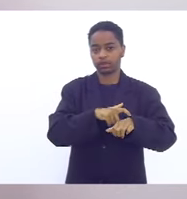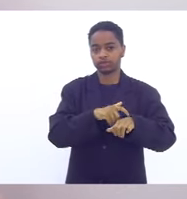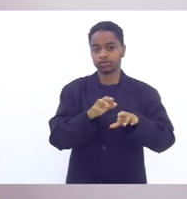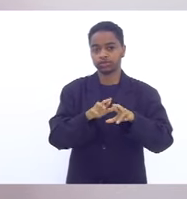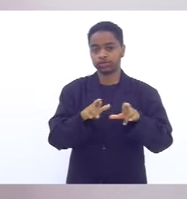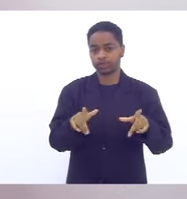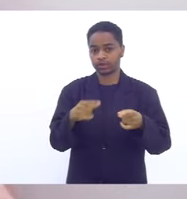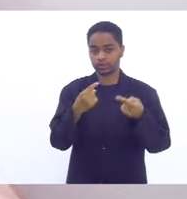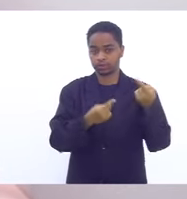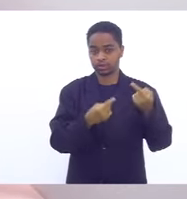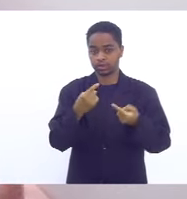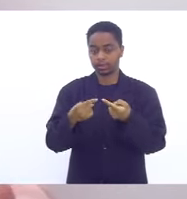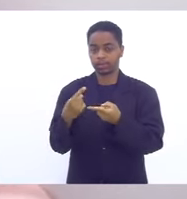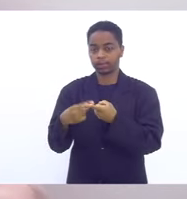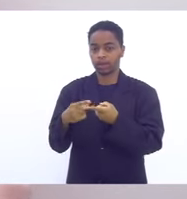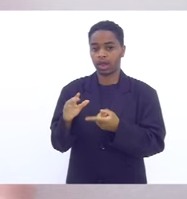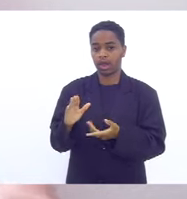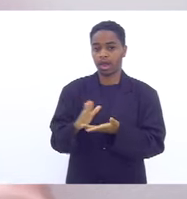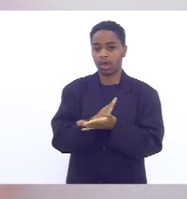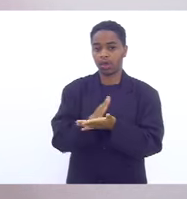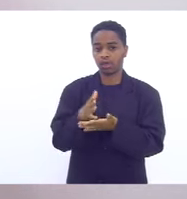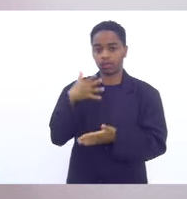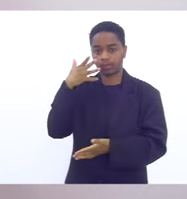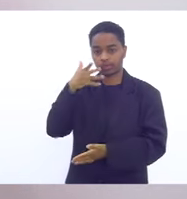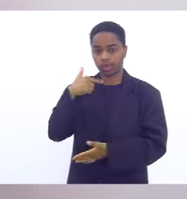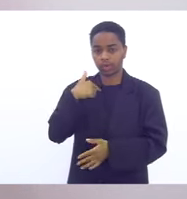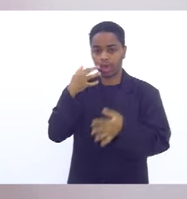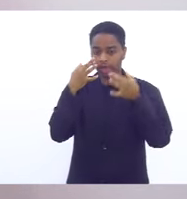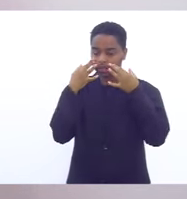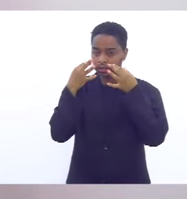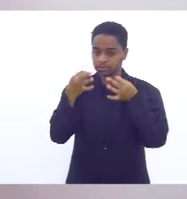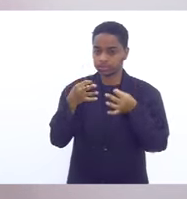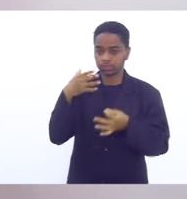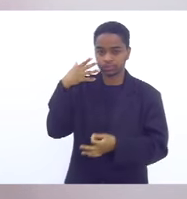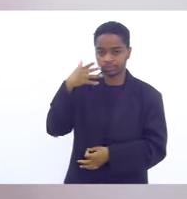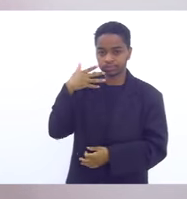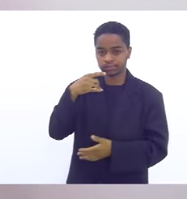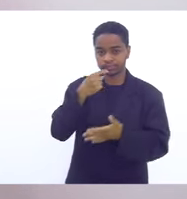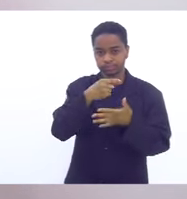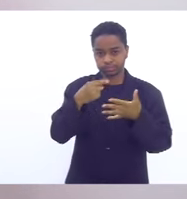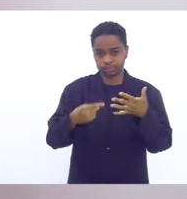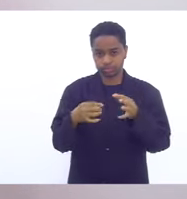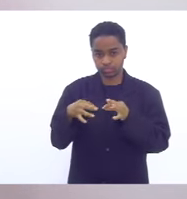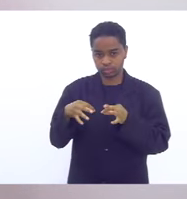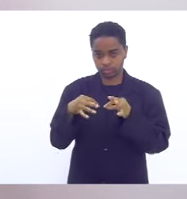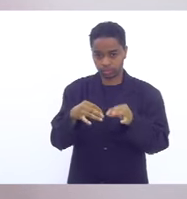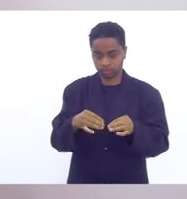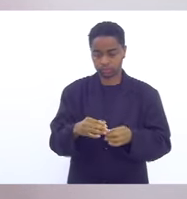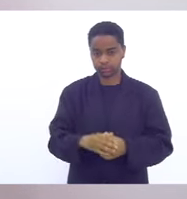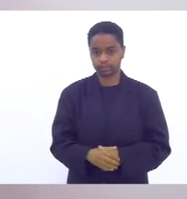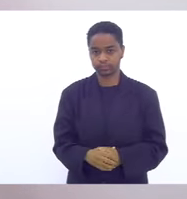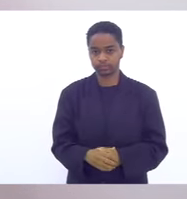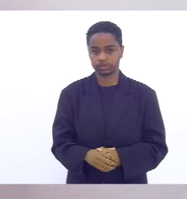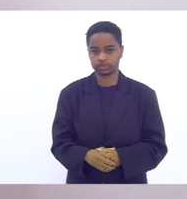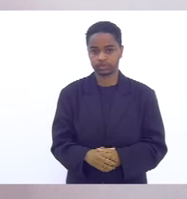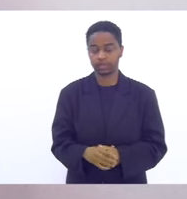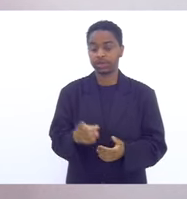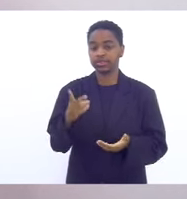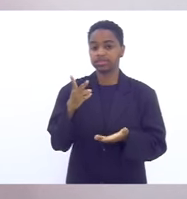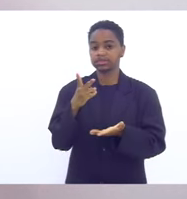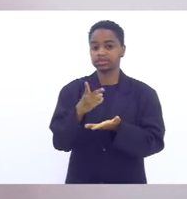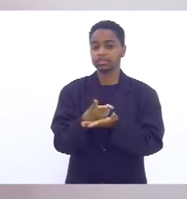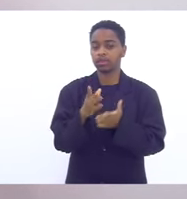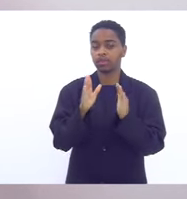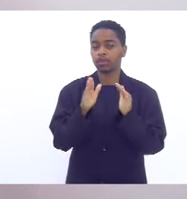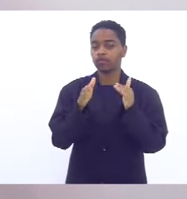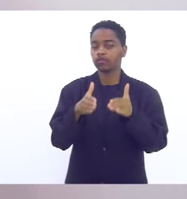porque muito das falas, né, eu prestei atenção em todas, né, que me antecederam, é sempre muito